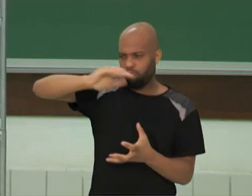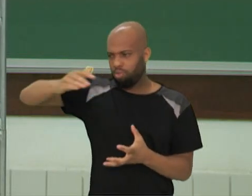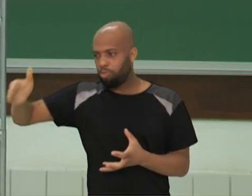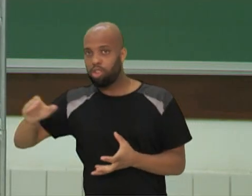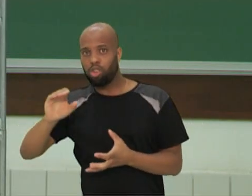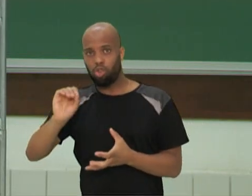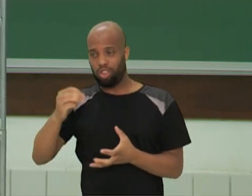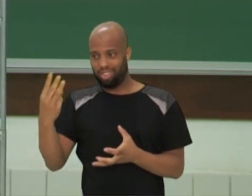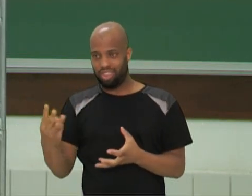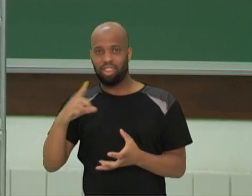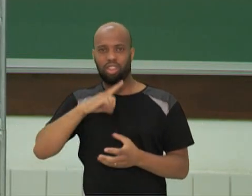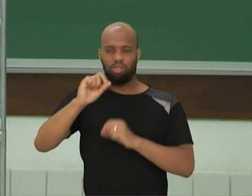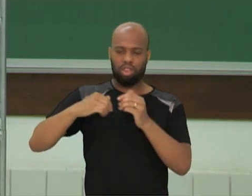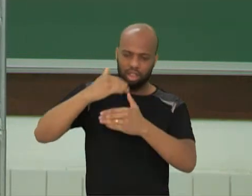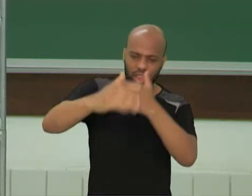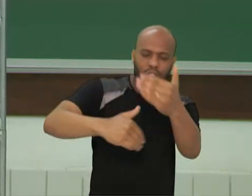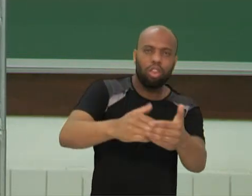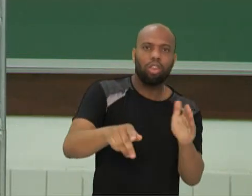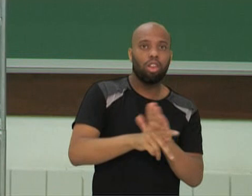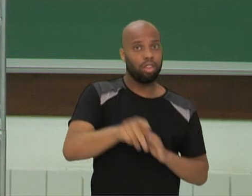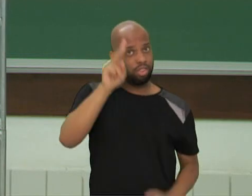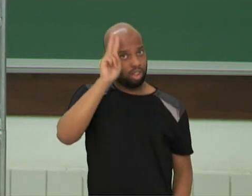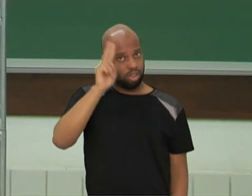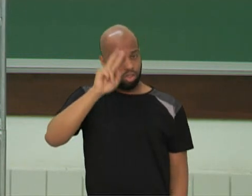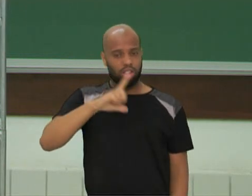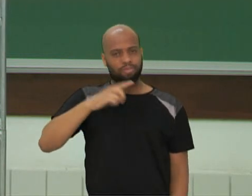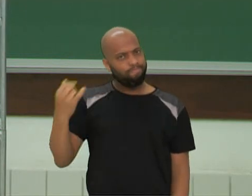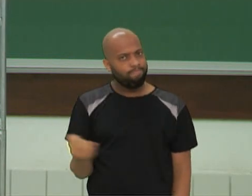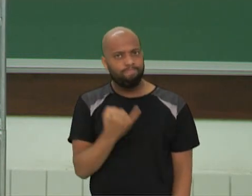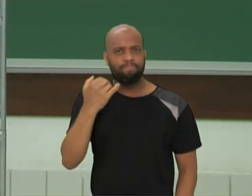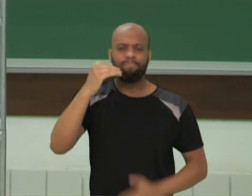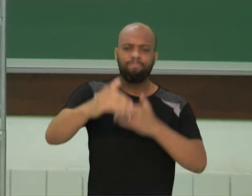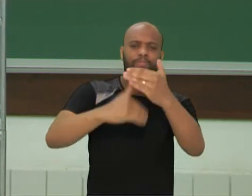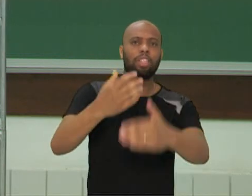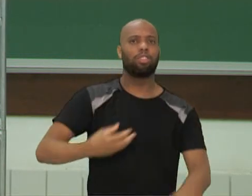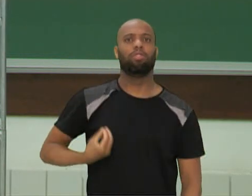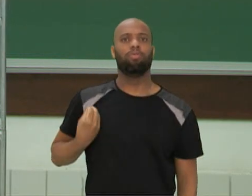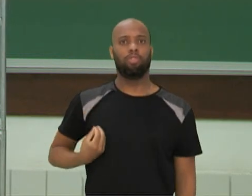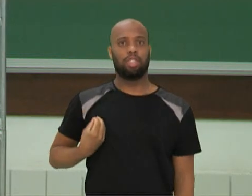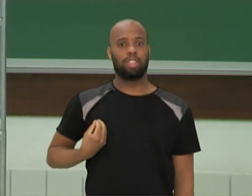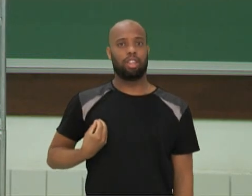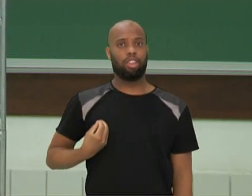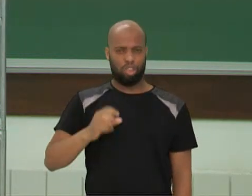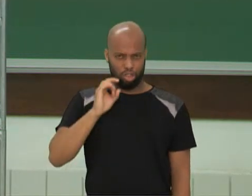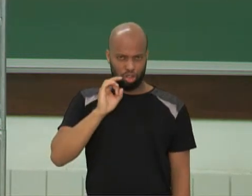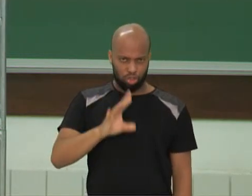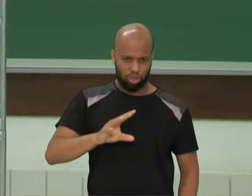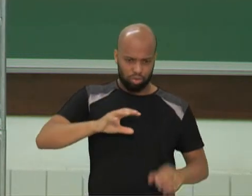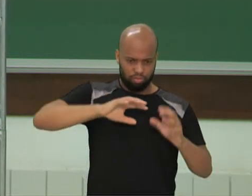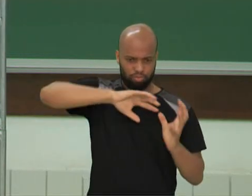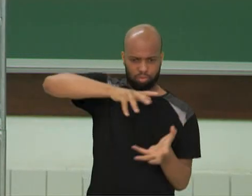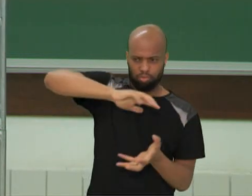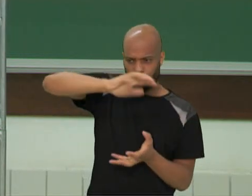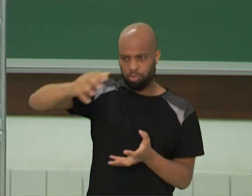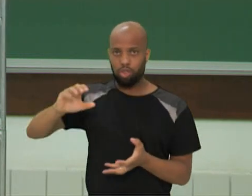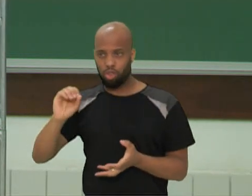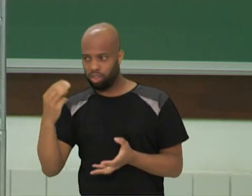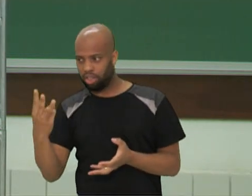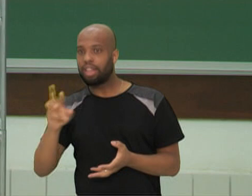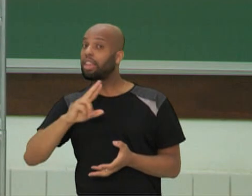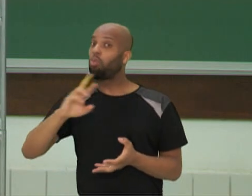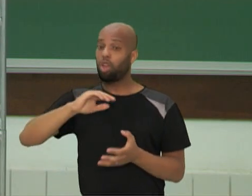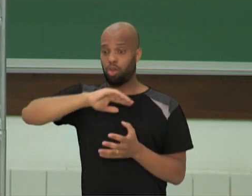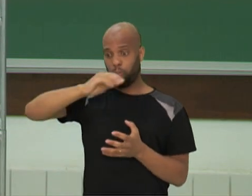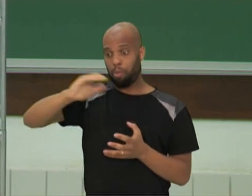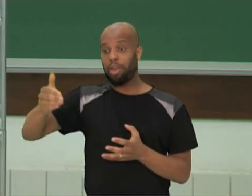da história, teve uma importância fundamental para o desenvolvimento da vida. Não só a camada de ozônio, mas todas as camadas da